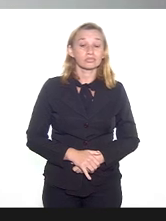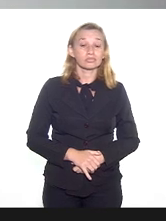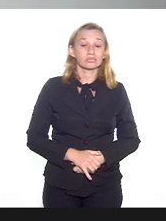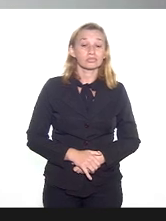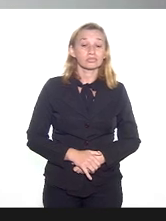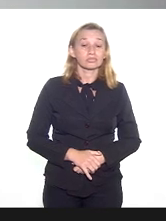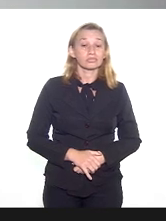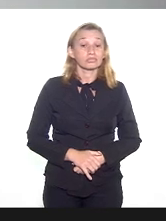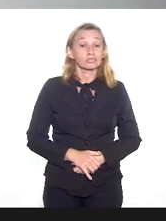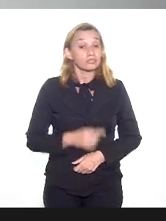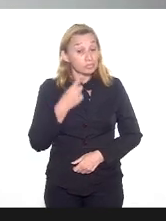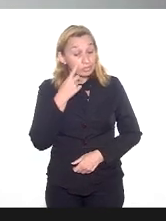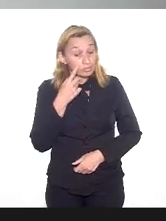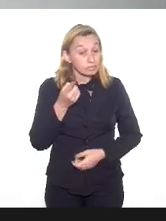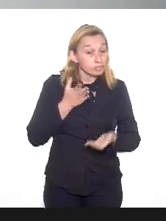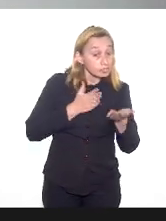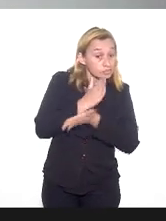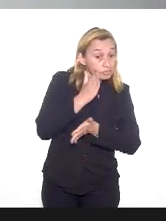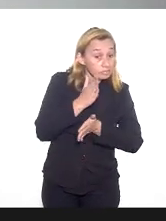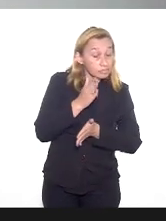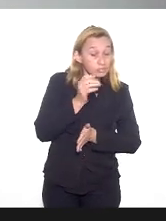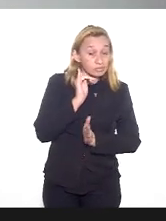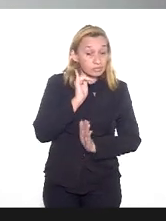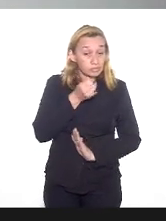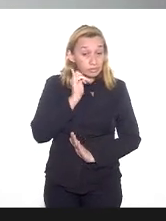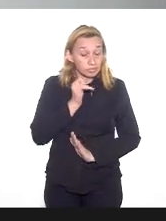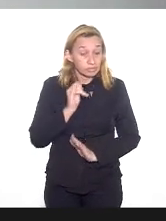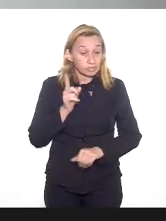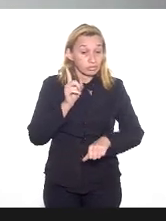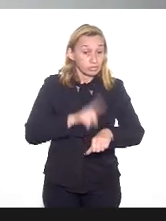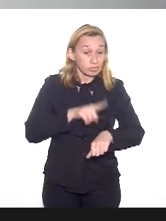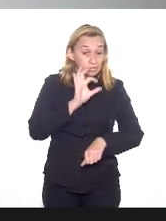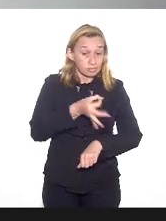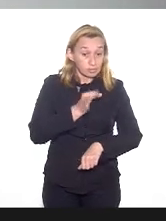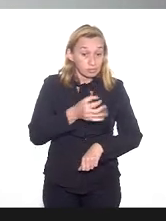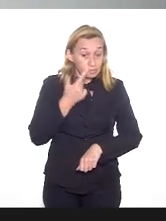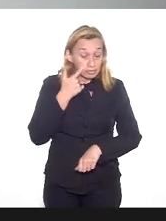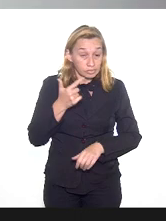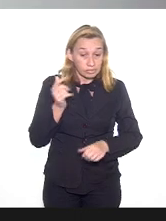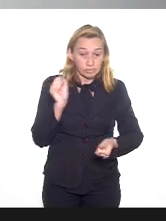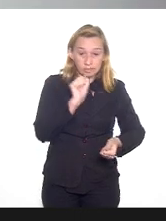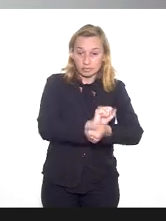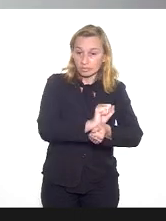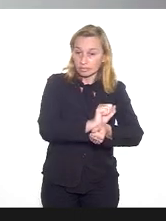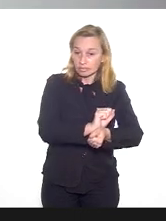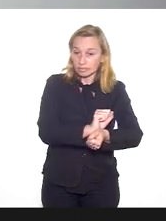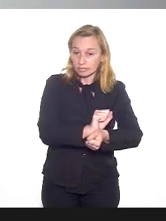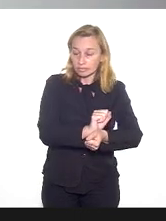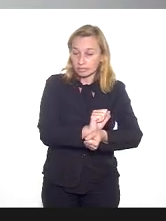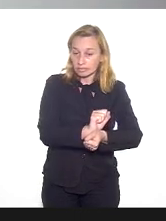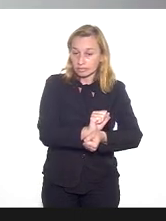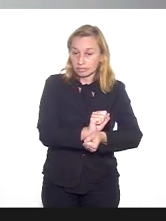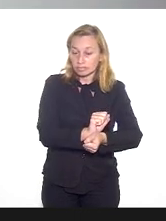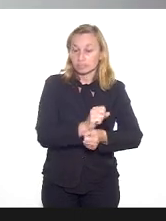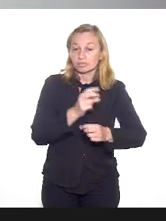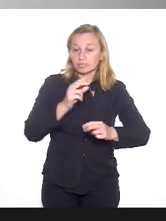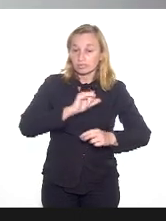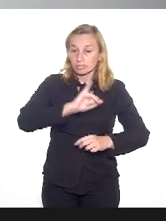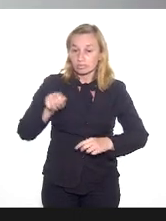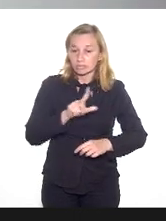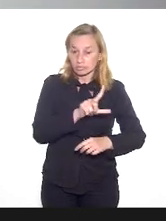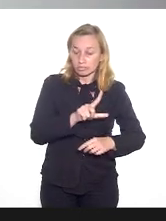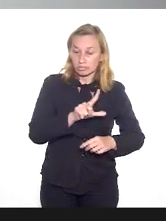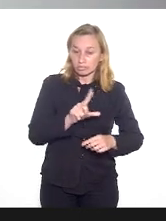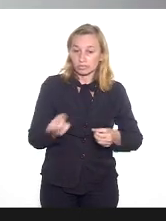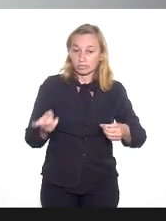tentar aprovar esse relatório até, inclusive, agora o recesso, antes do recesso de julho, para que a gente possa